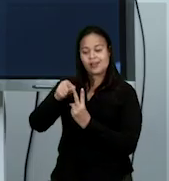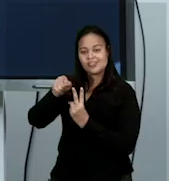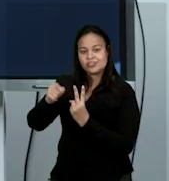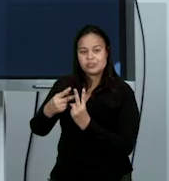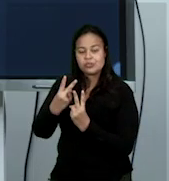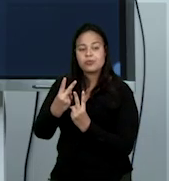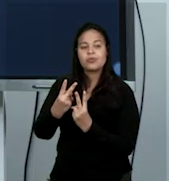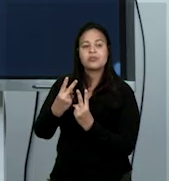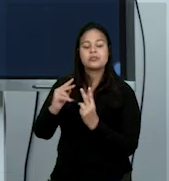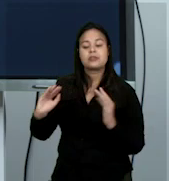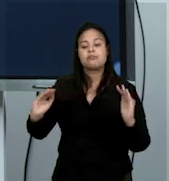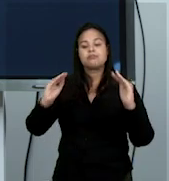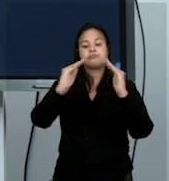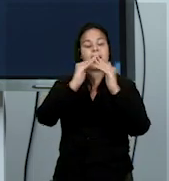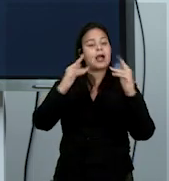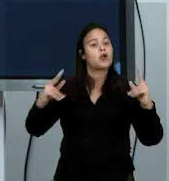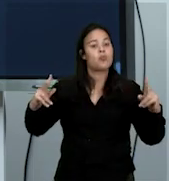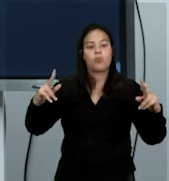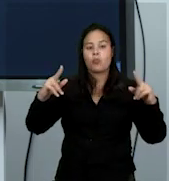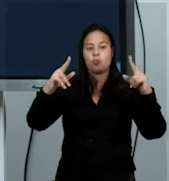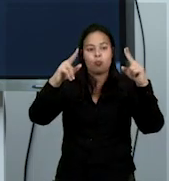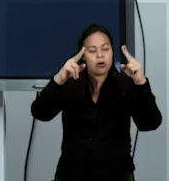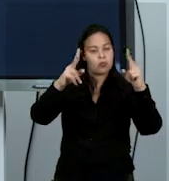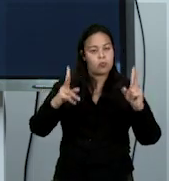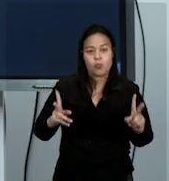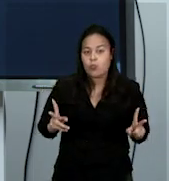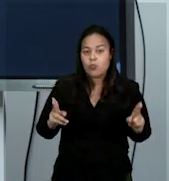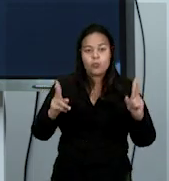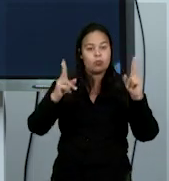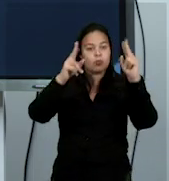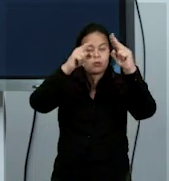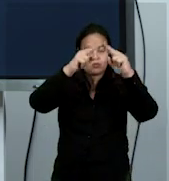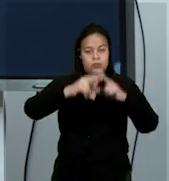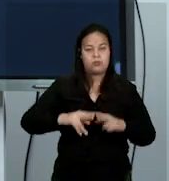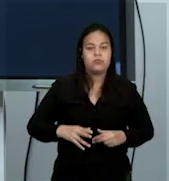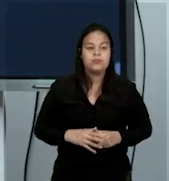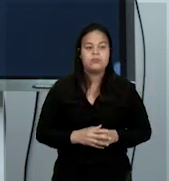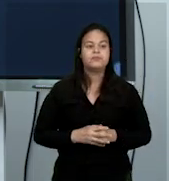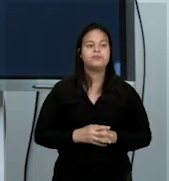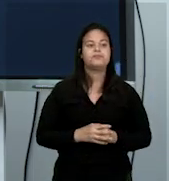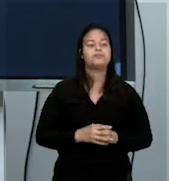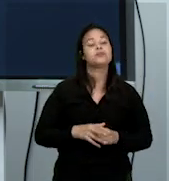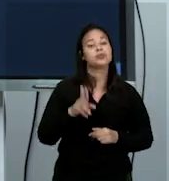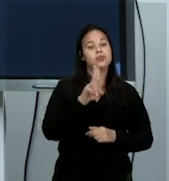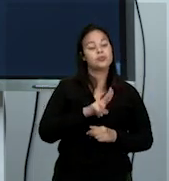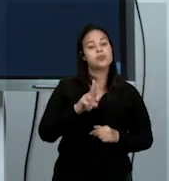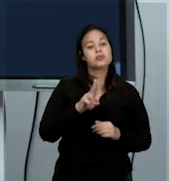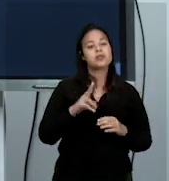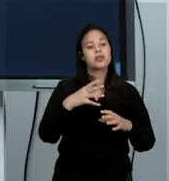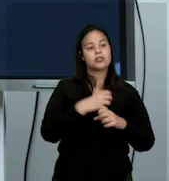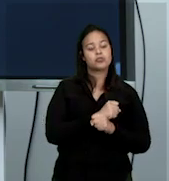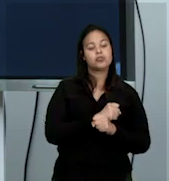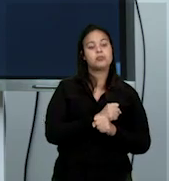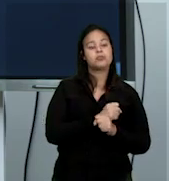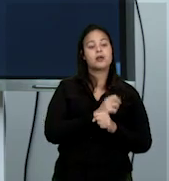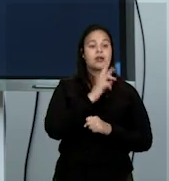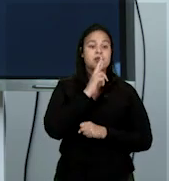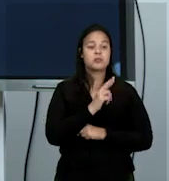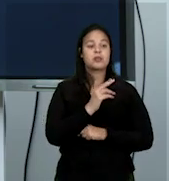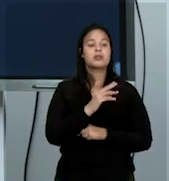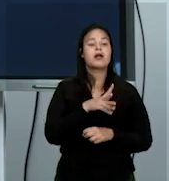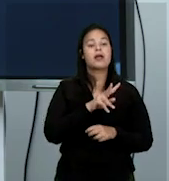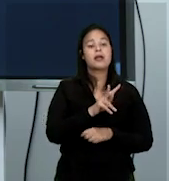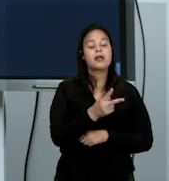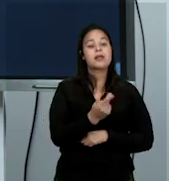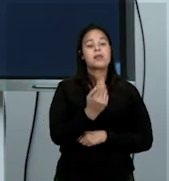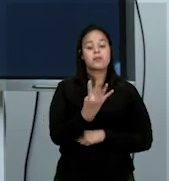Esse lado é igual a esse, que eu já sei, né? Porque se é de um lado é igual ao outro. Então eu vou usar a conta e vou chegar à conclusão de que H